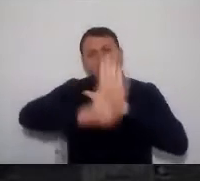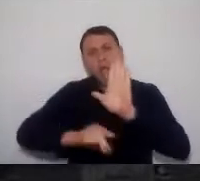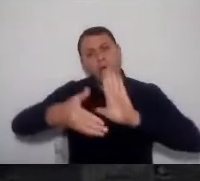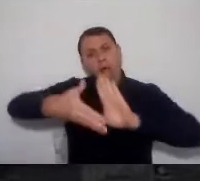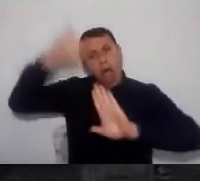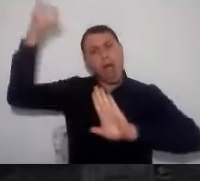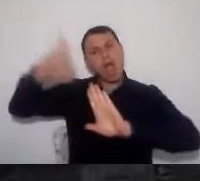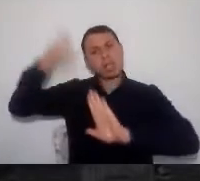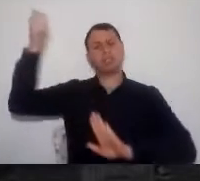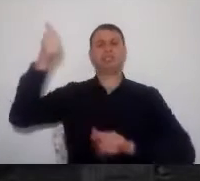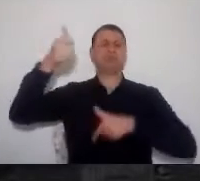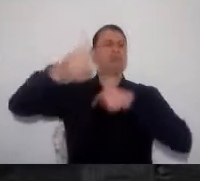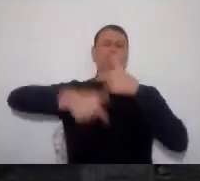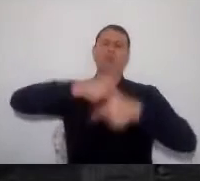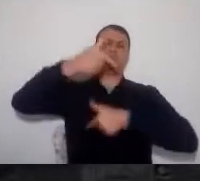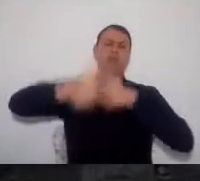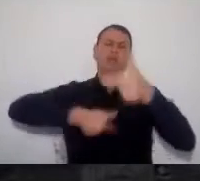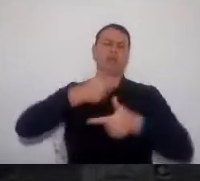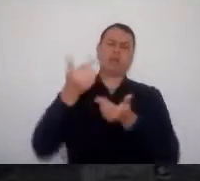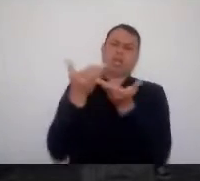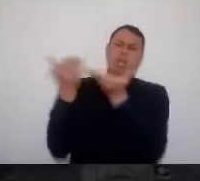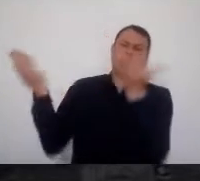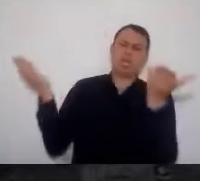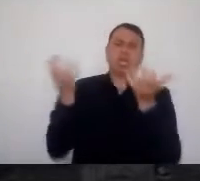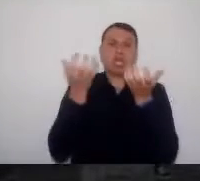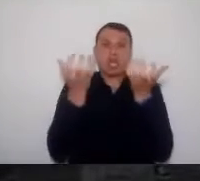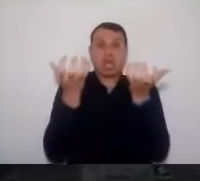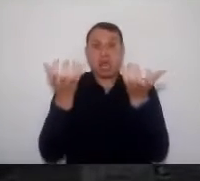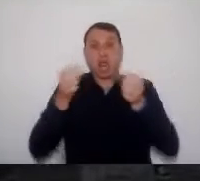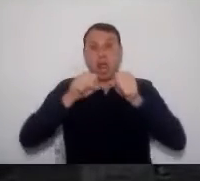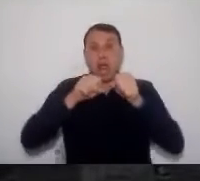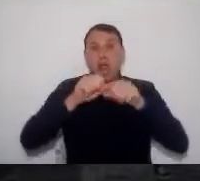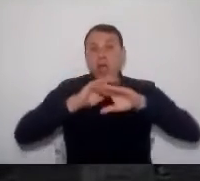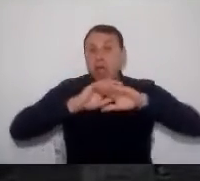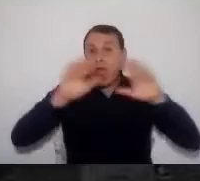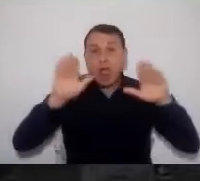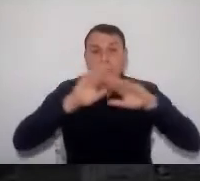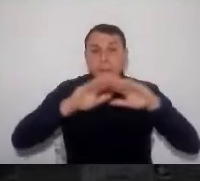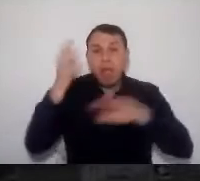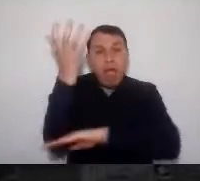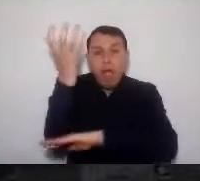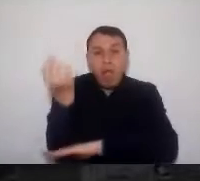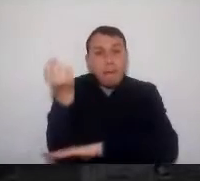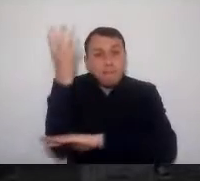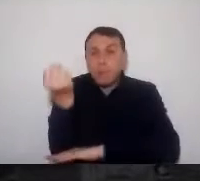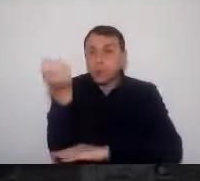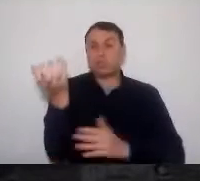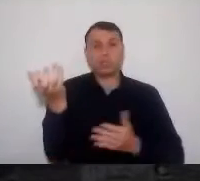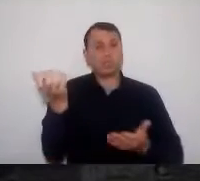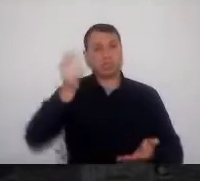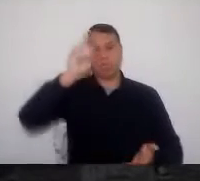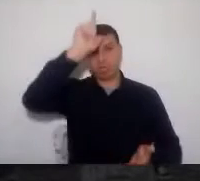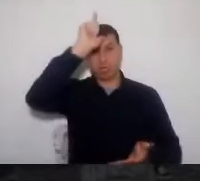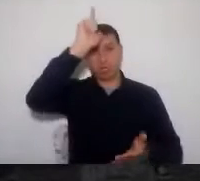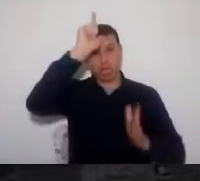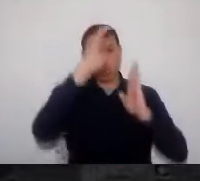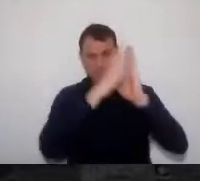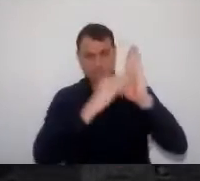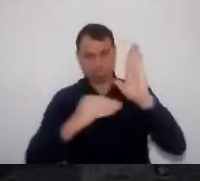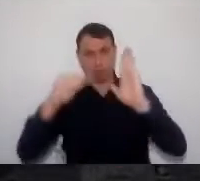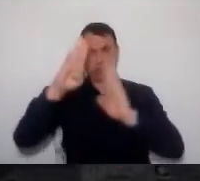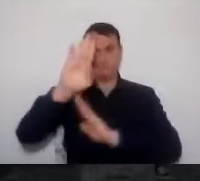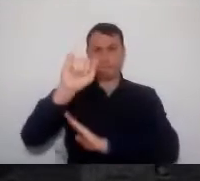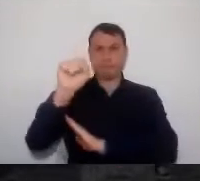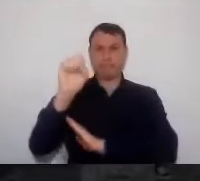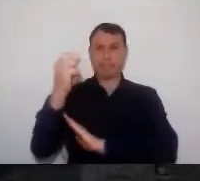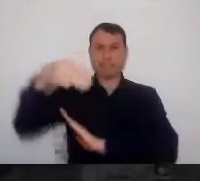trabalhadores. Eles querem acabar, e já acabaram, até com a aposentadoria alemã, o modelo alemã do Bismarck,